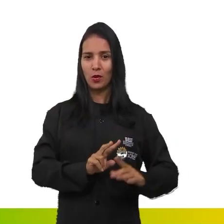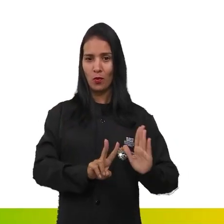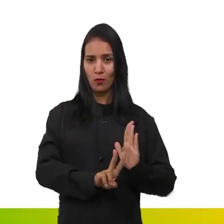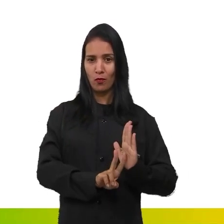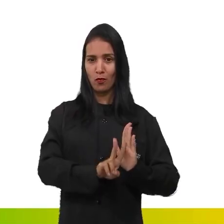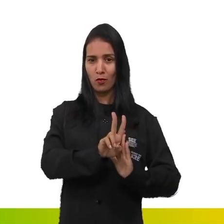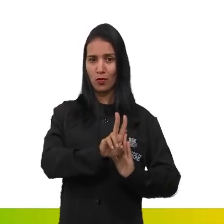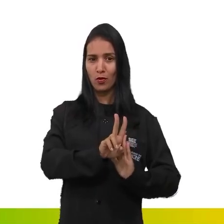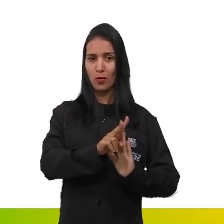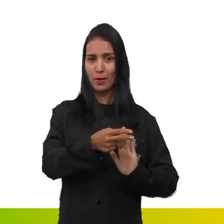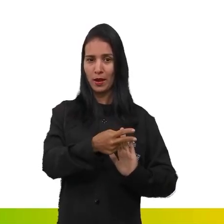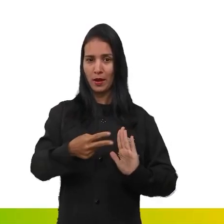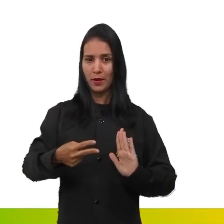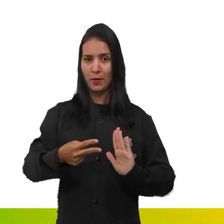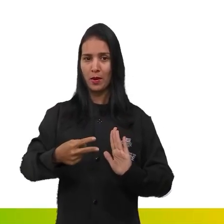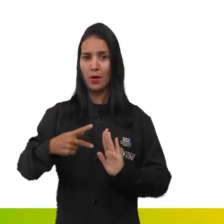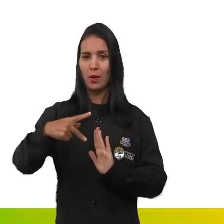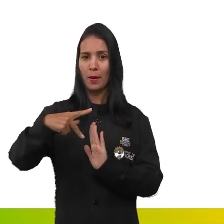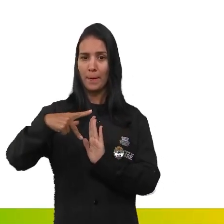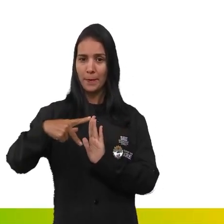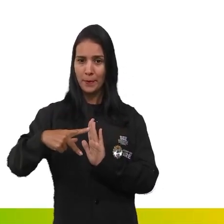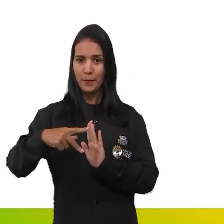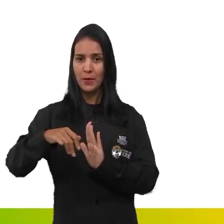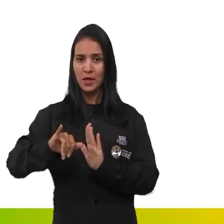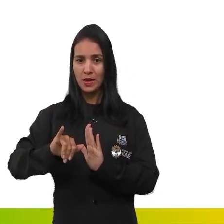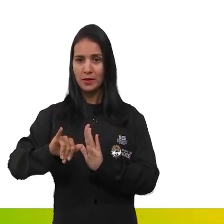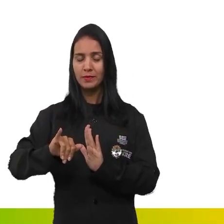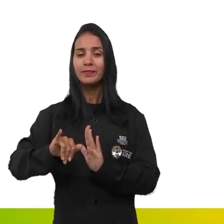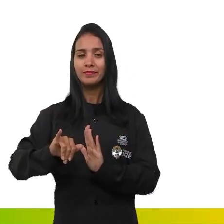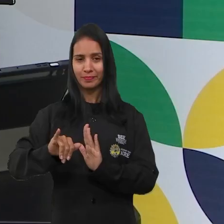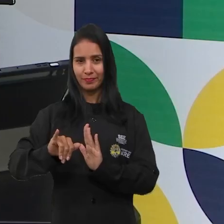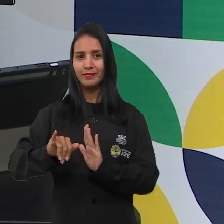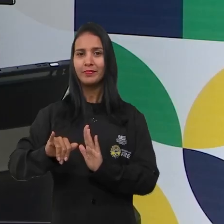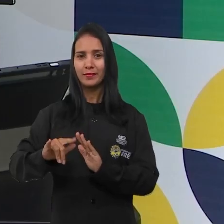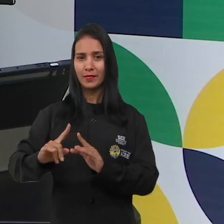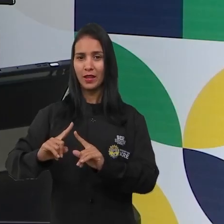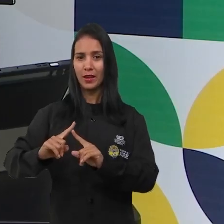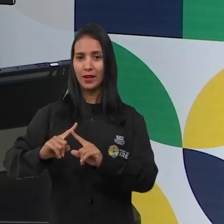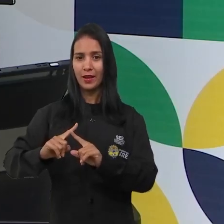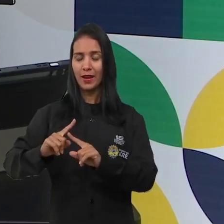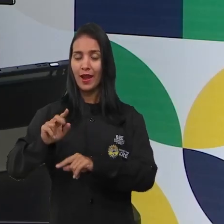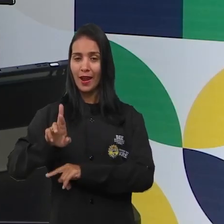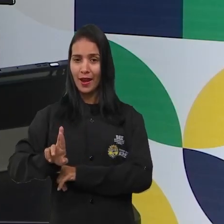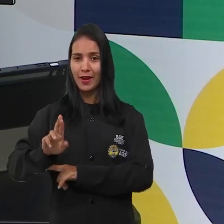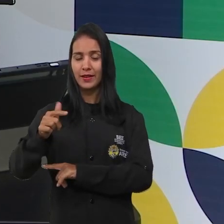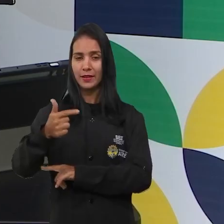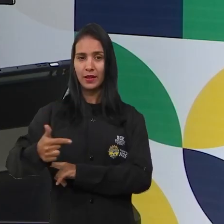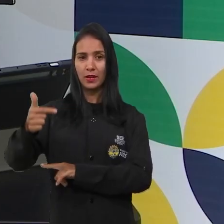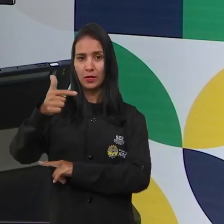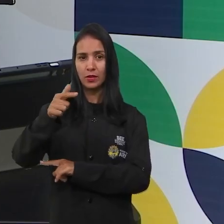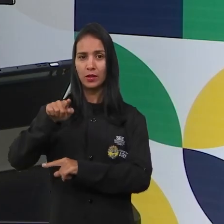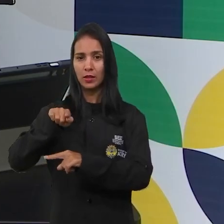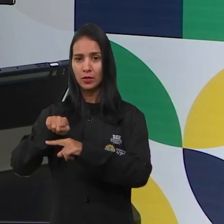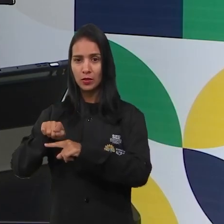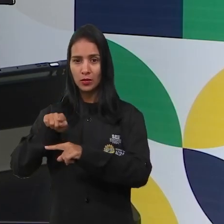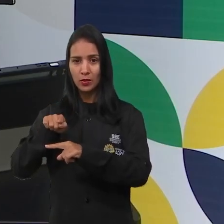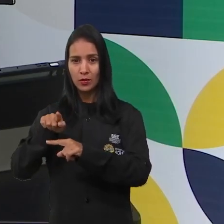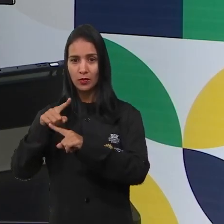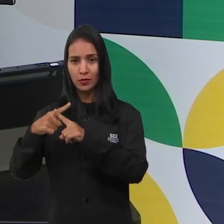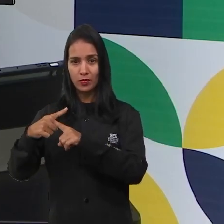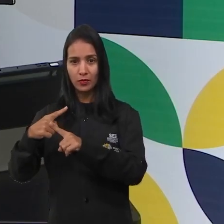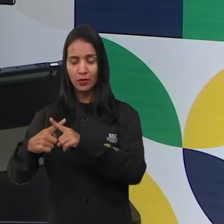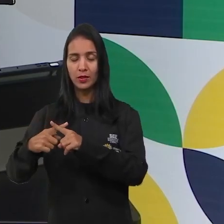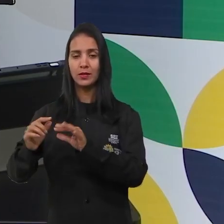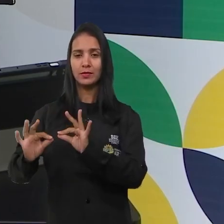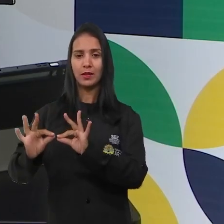h. Então não esqueçam disso aqui, tá? Mas sempre que você tiver dúvida, lembra, base vezes altura,